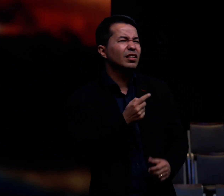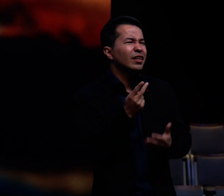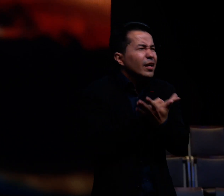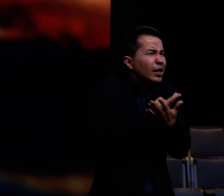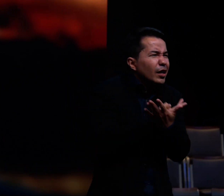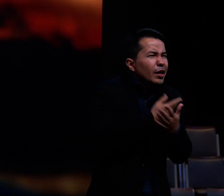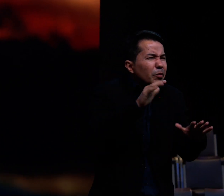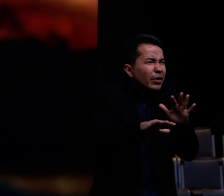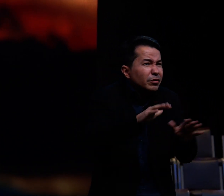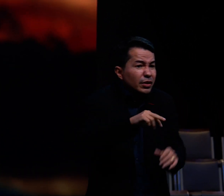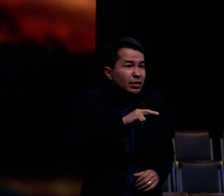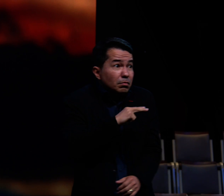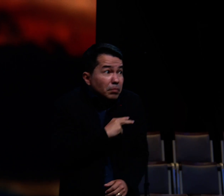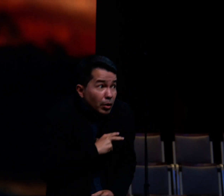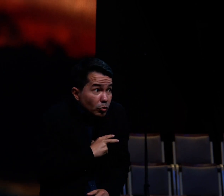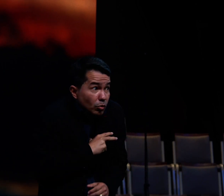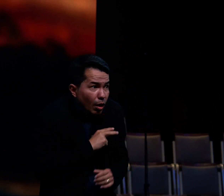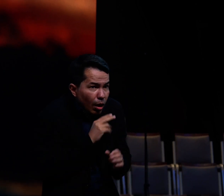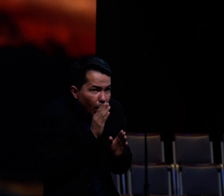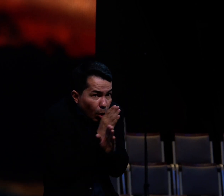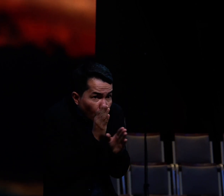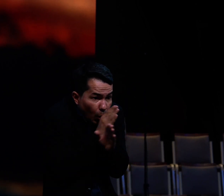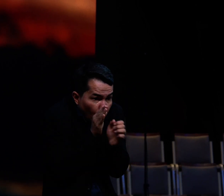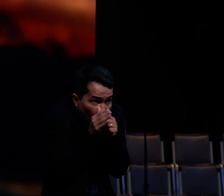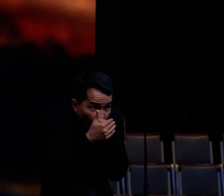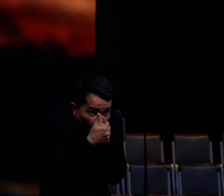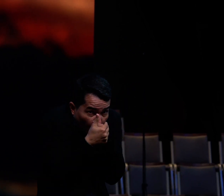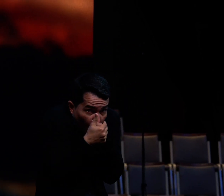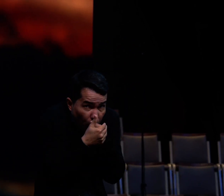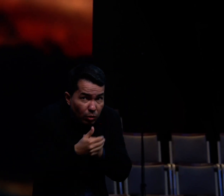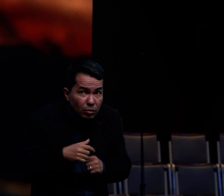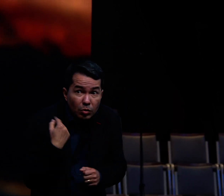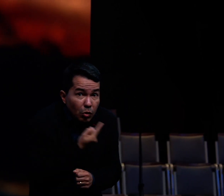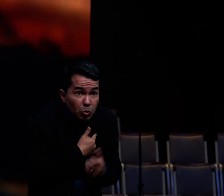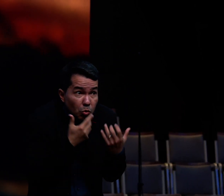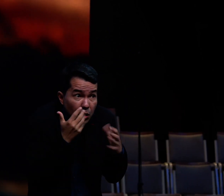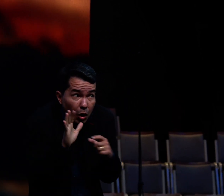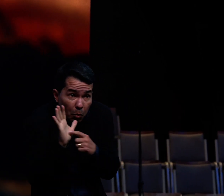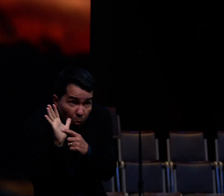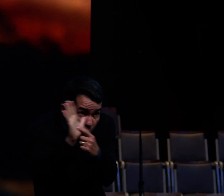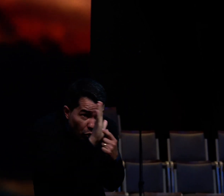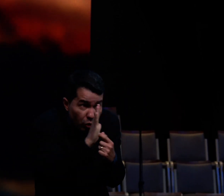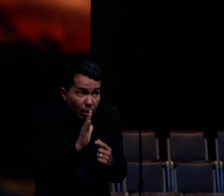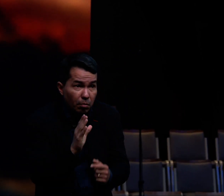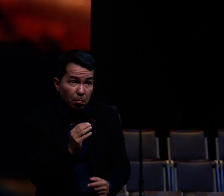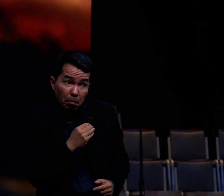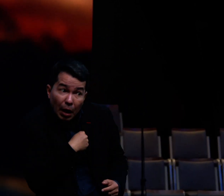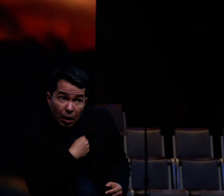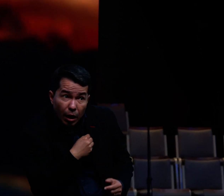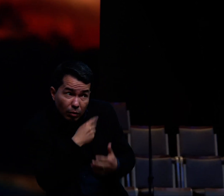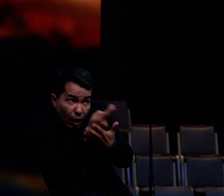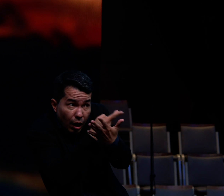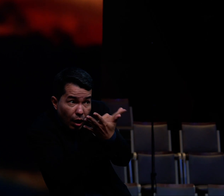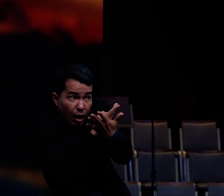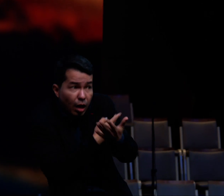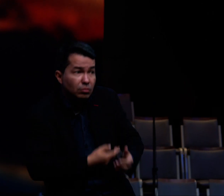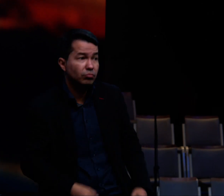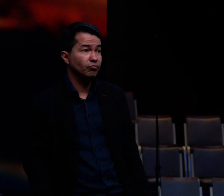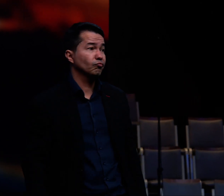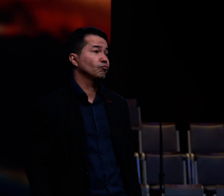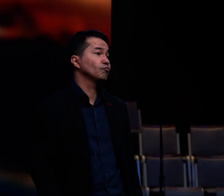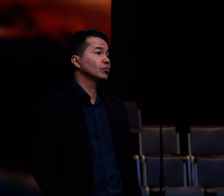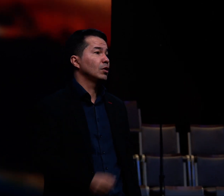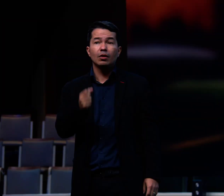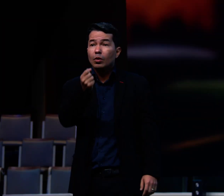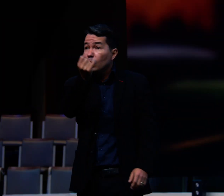trabalho, nós erramos, às vezes, né, em particular ali, tentando esconder algumas coisas que não queremos mostrar